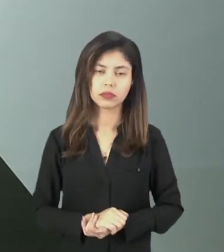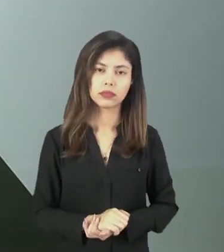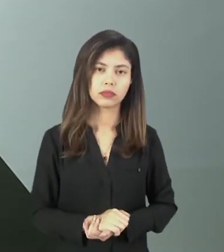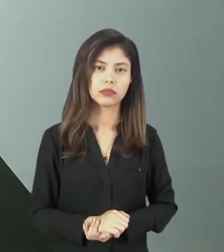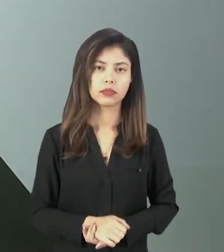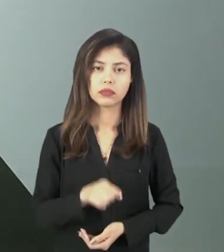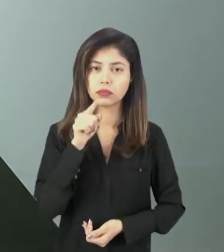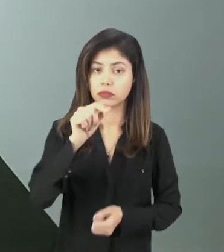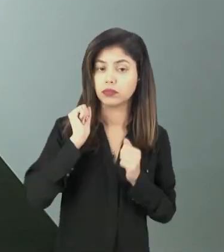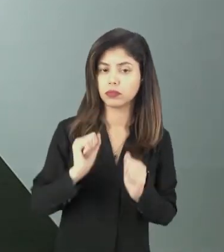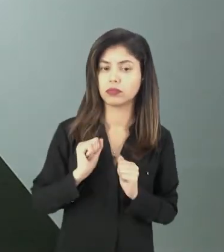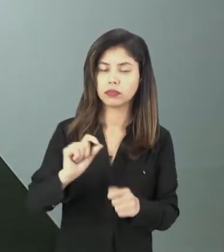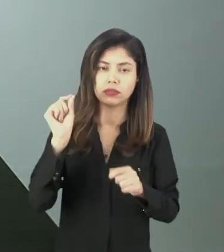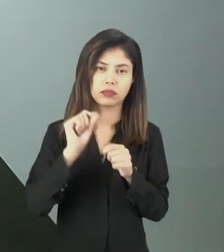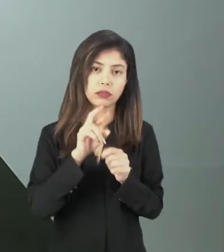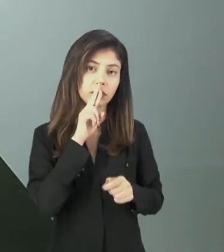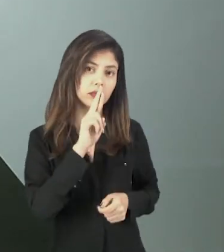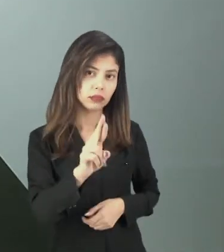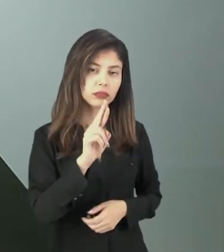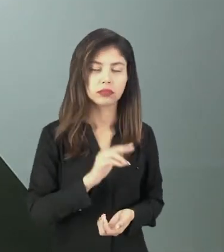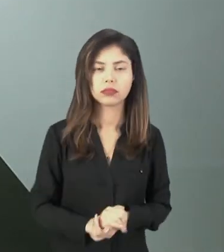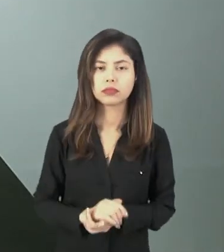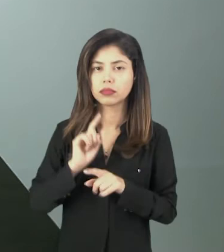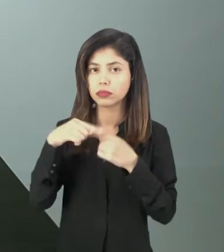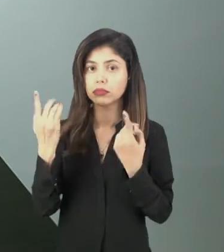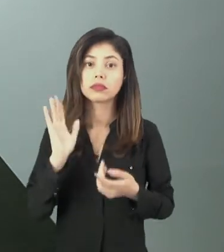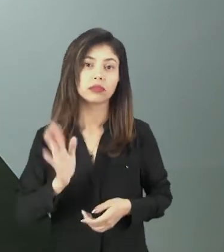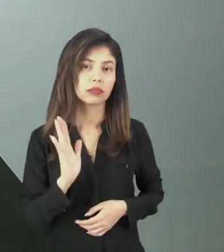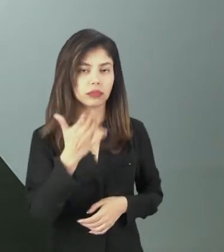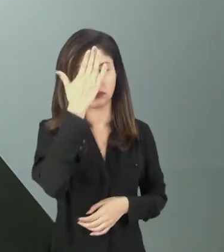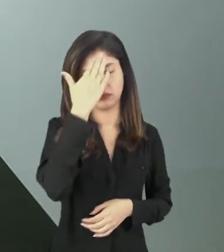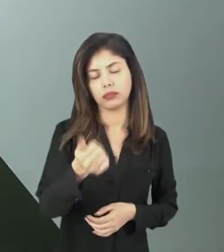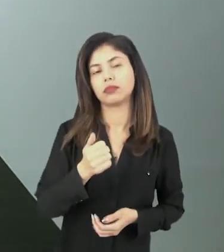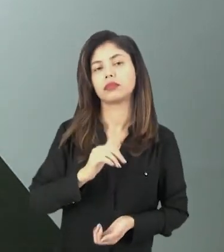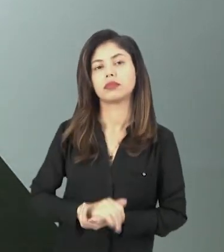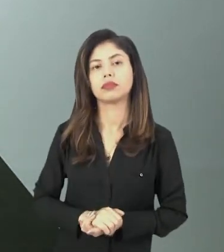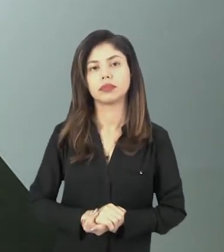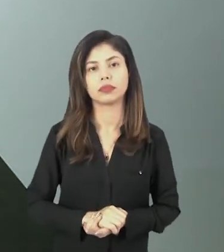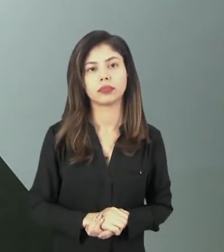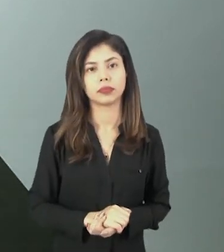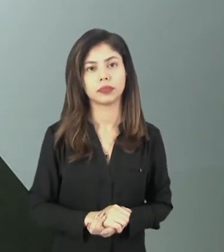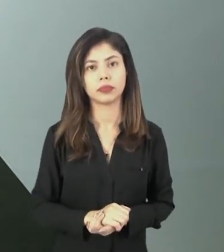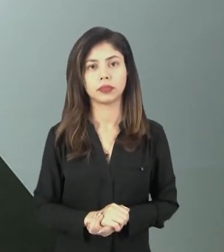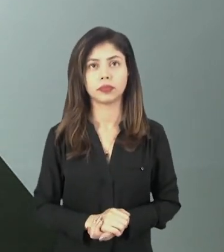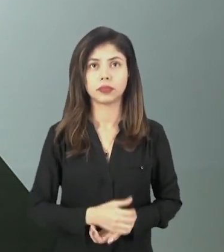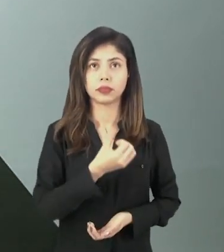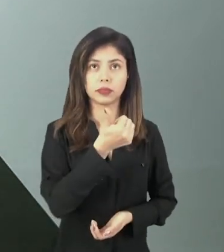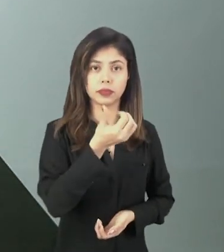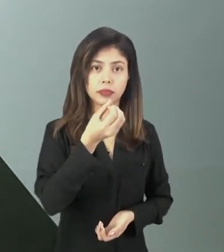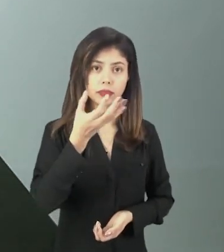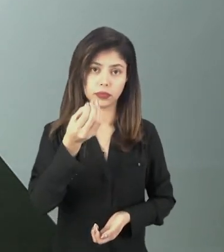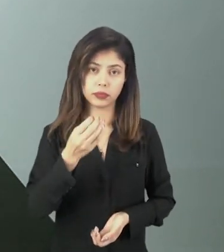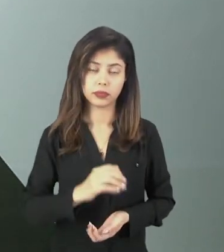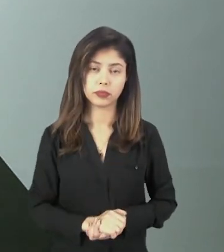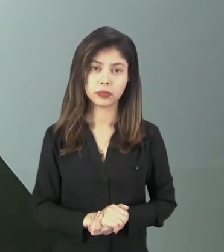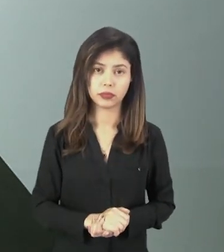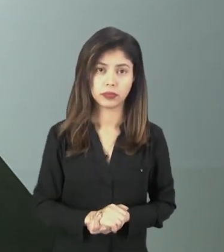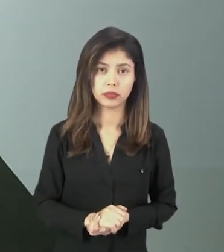que você pode estar fazendo o cálculo mas nós já sabemos né que é 160